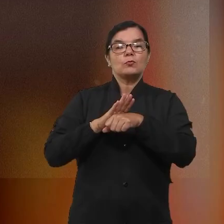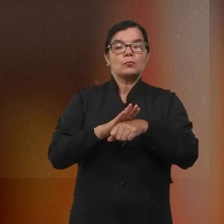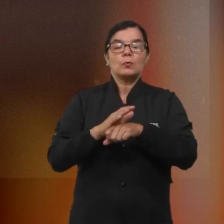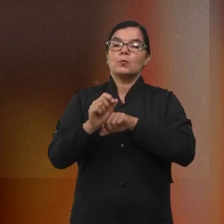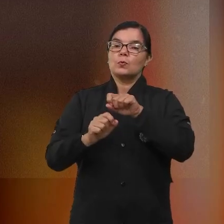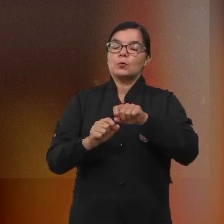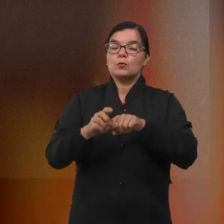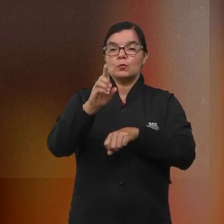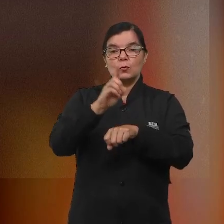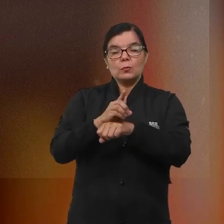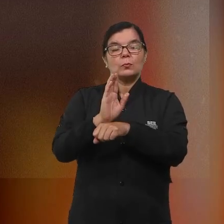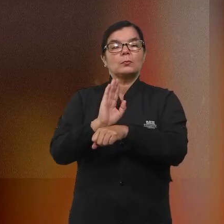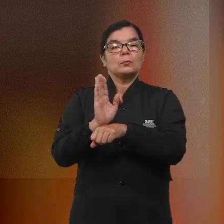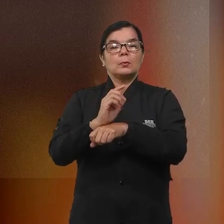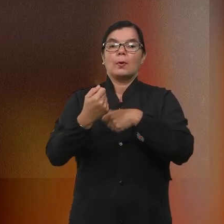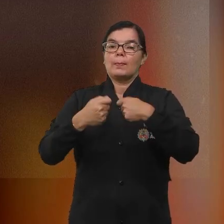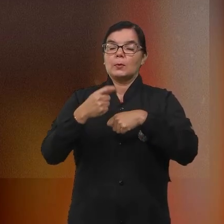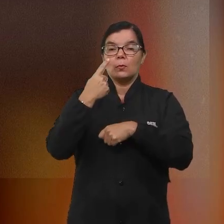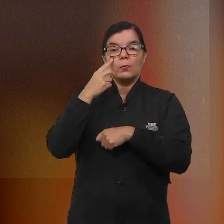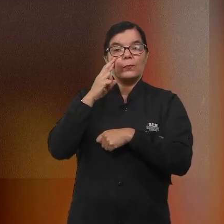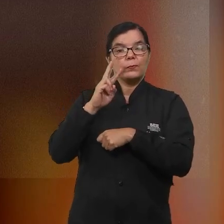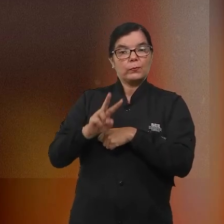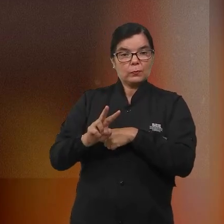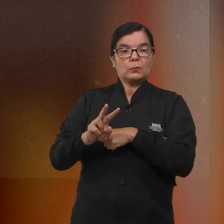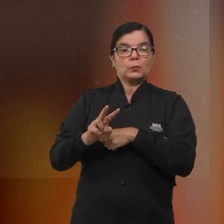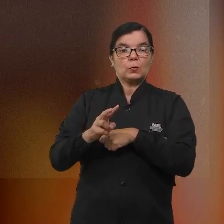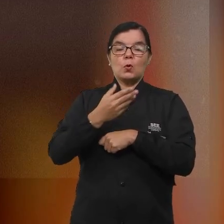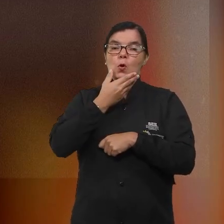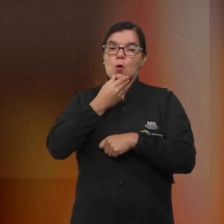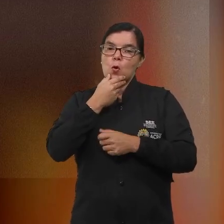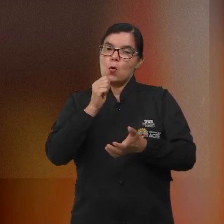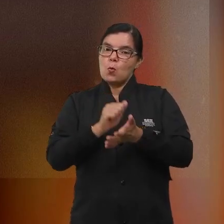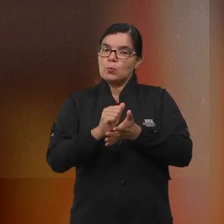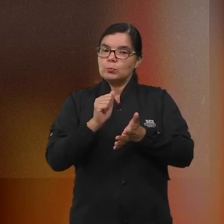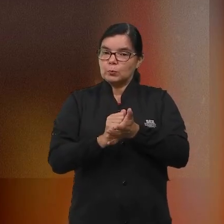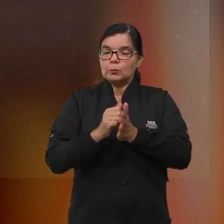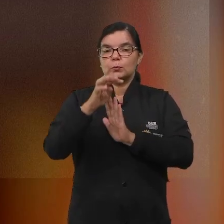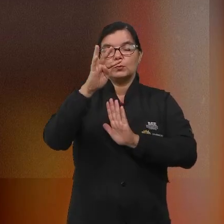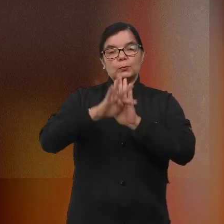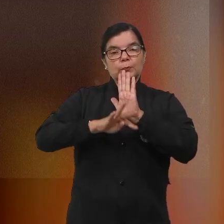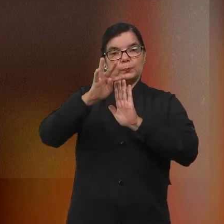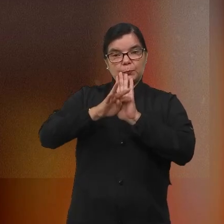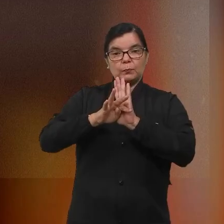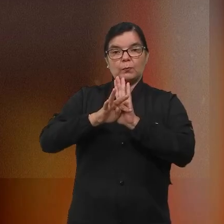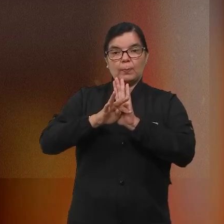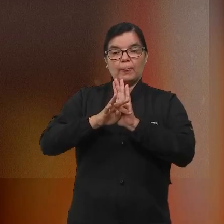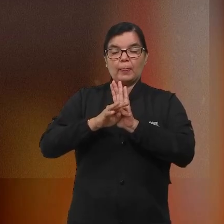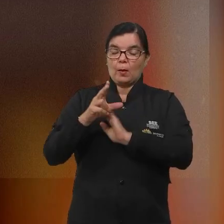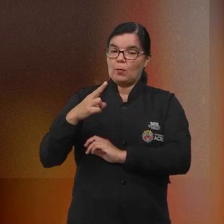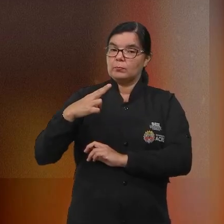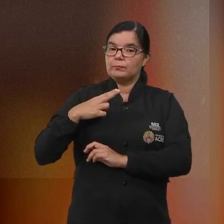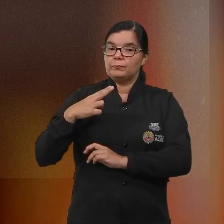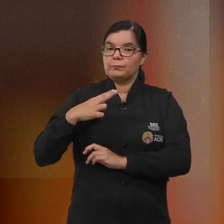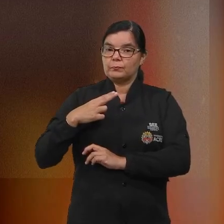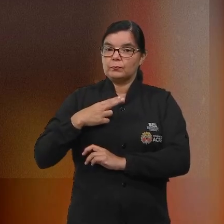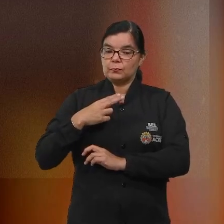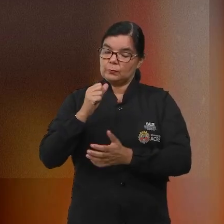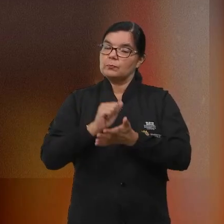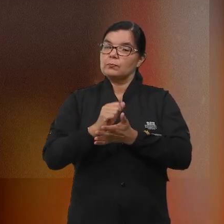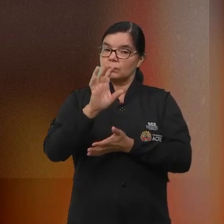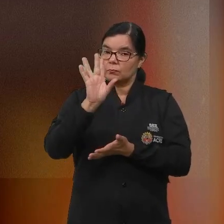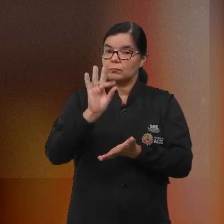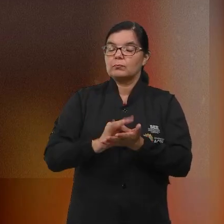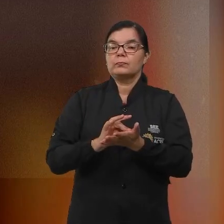diretor de um filme devia ser visto como o autor da obra, como um estilo pessoal, um